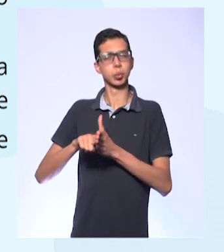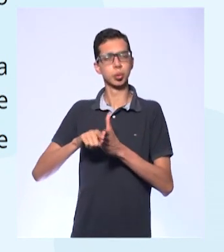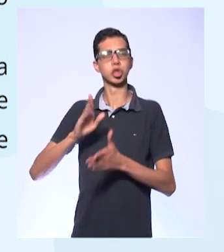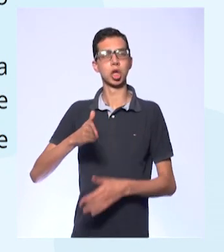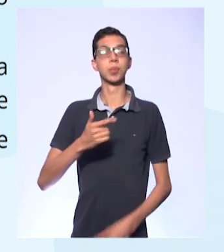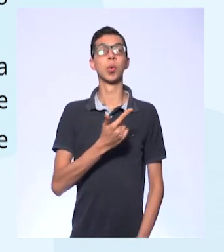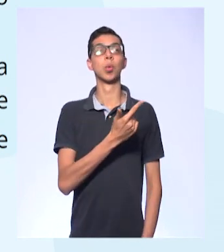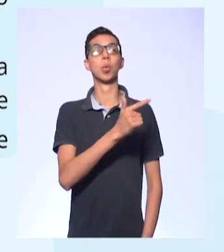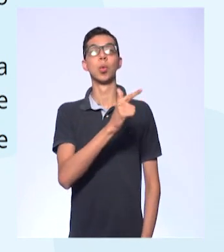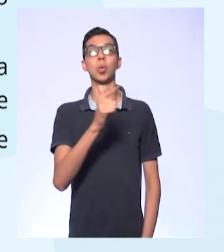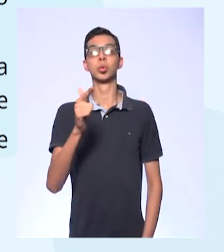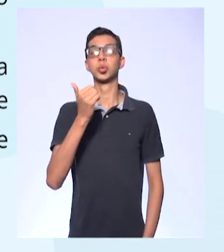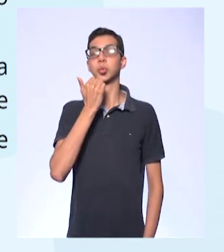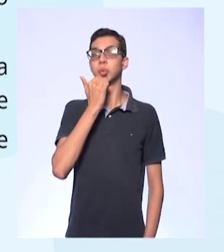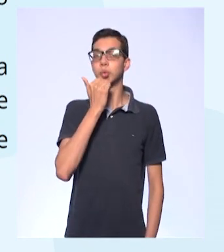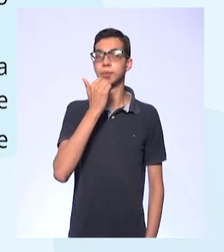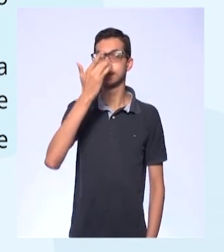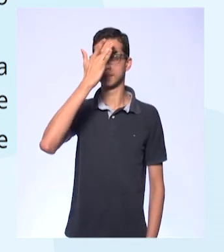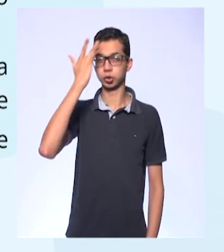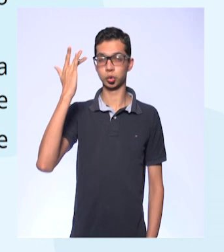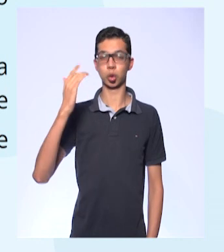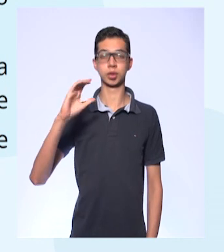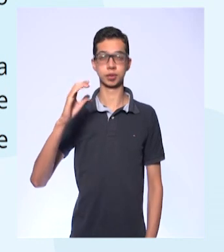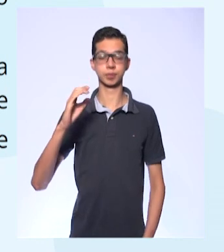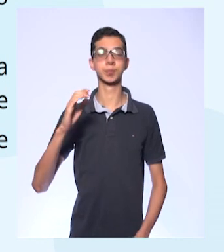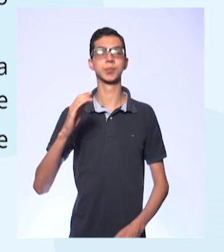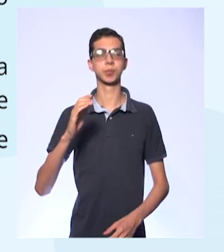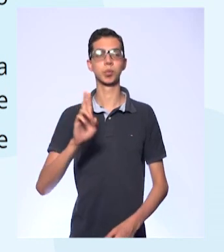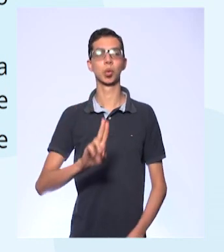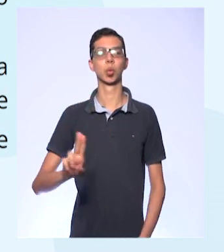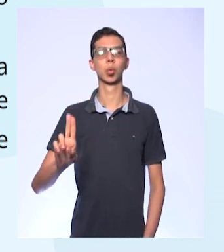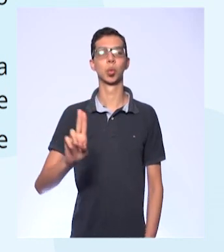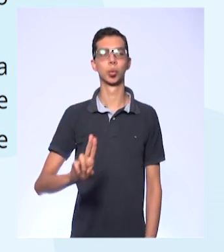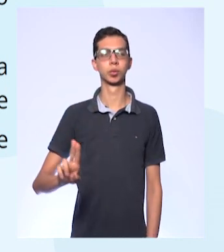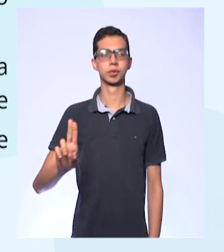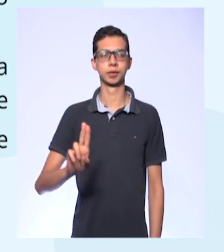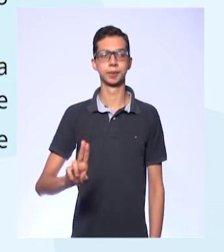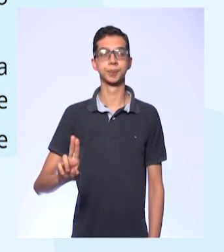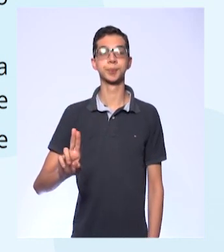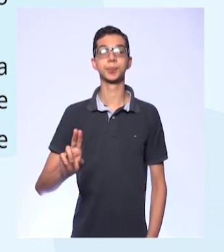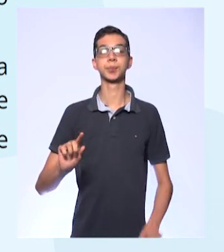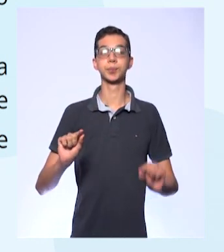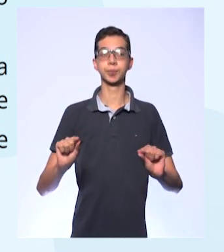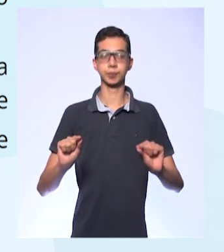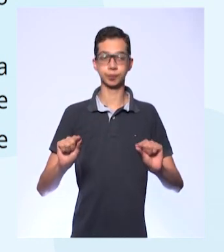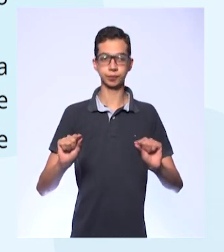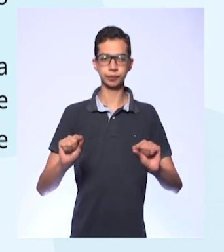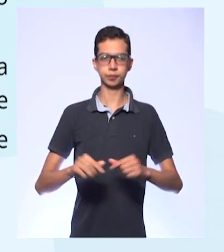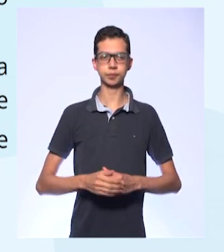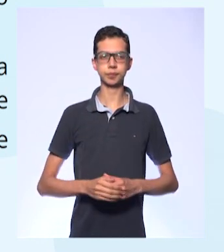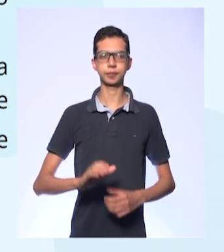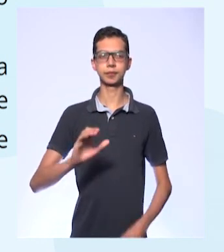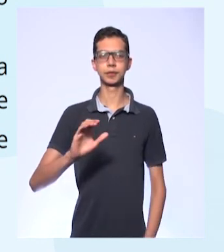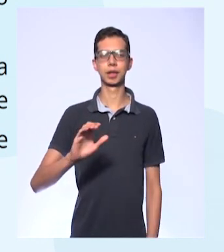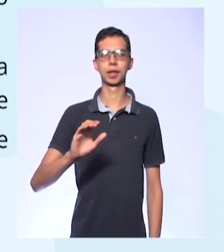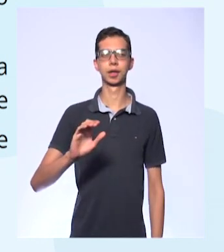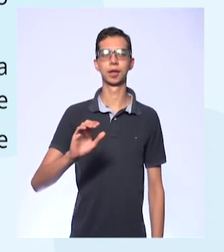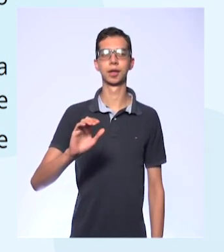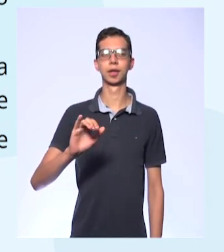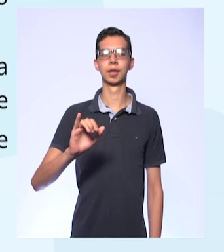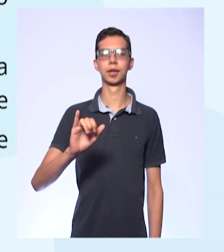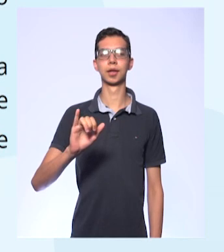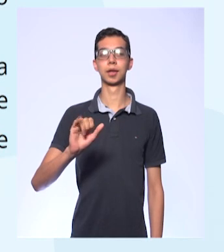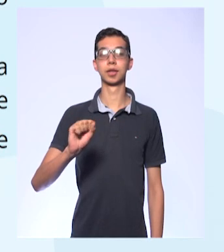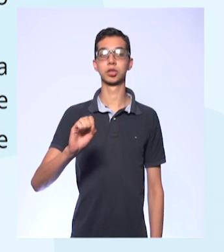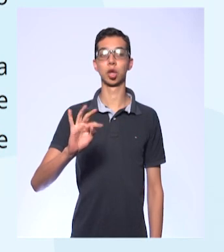cientista trabalhou com quem? Com o isótopo de carbono, cujo número de massa é 12. Então, o que ele determinou? Determinou que